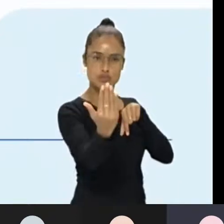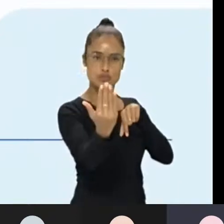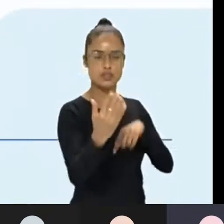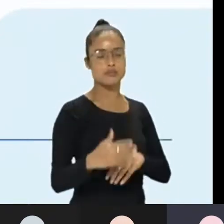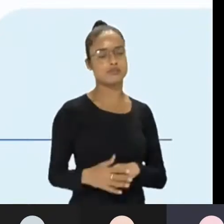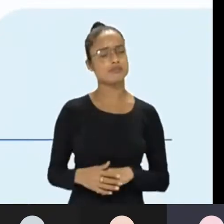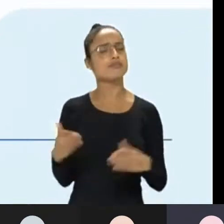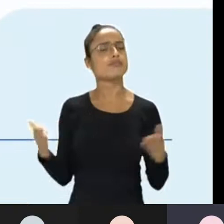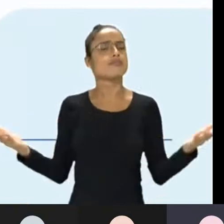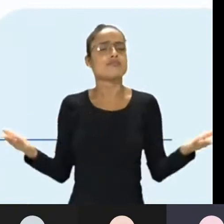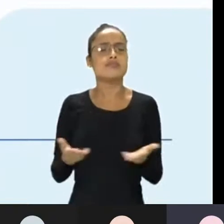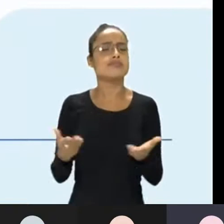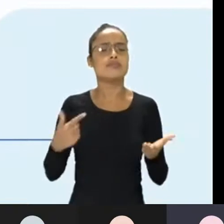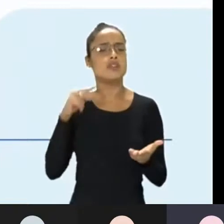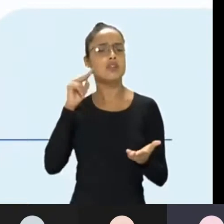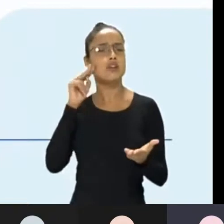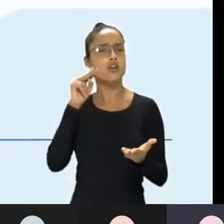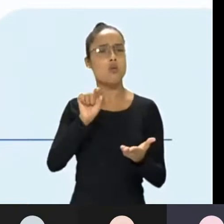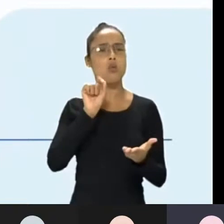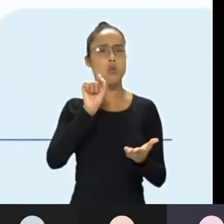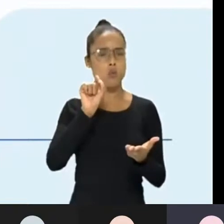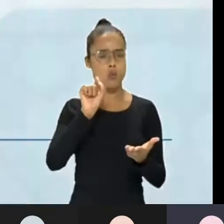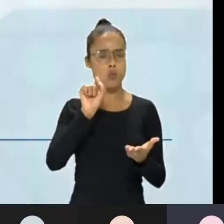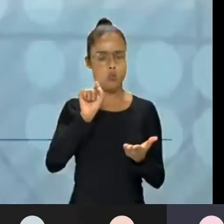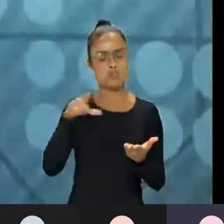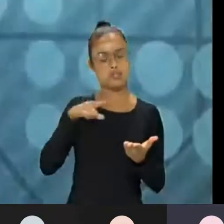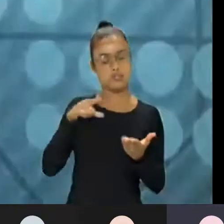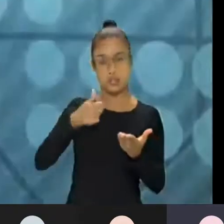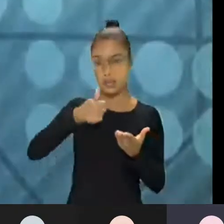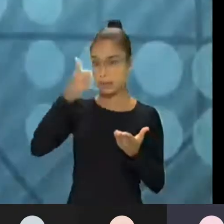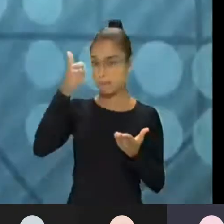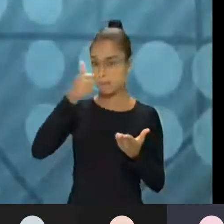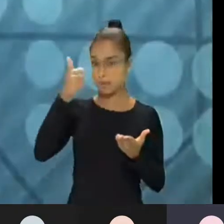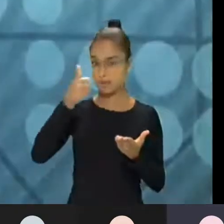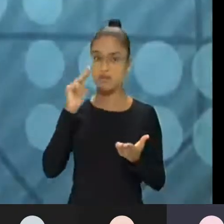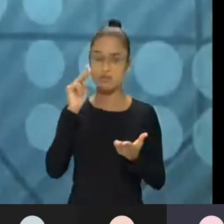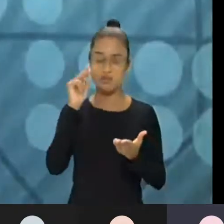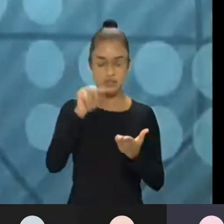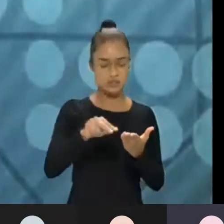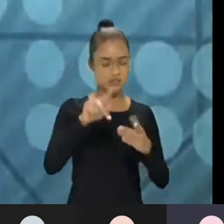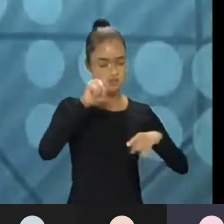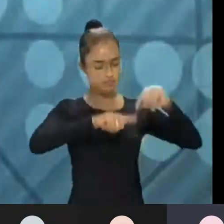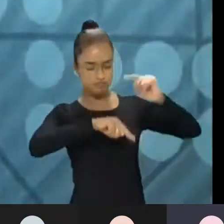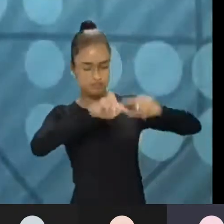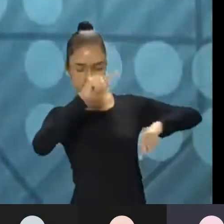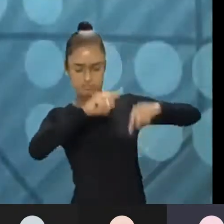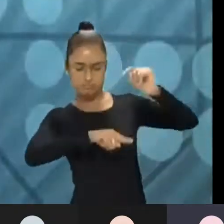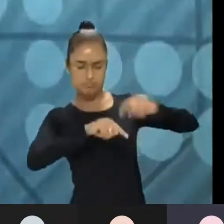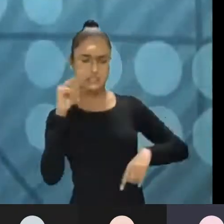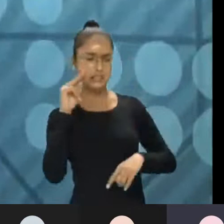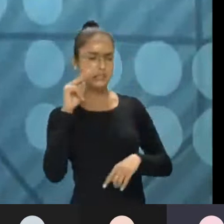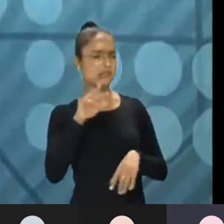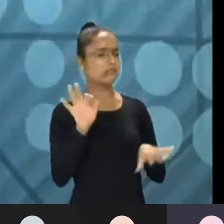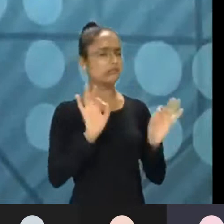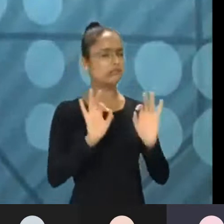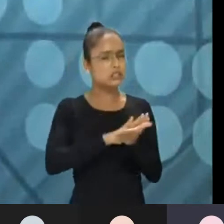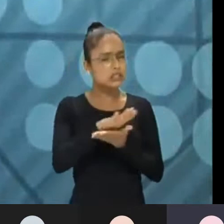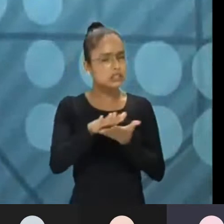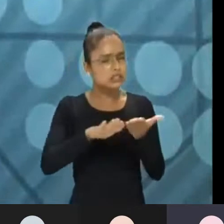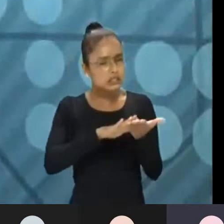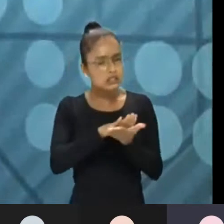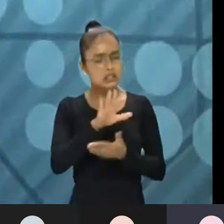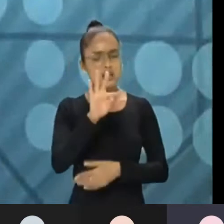a recomendação é que você tente primeiro representar esses objetos, sem visualizar como seria a